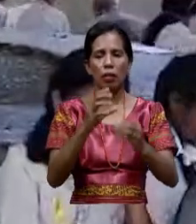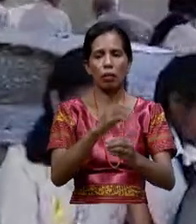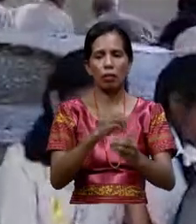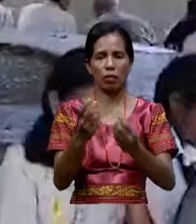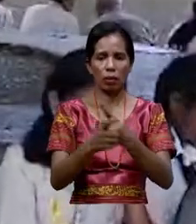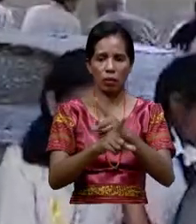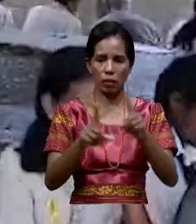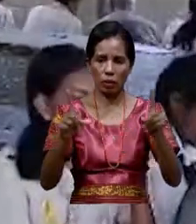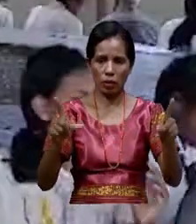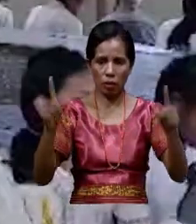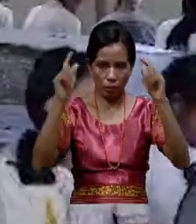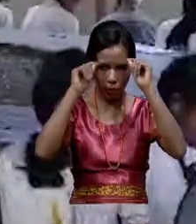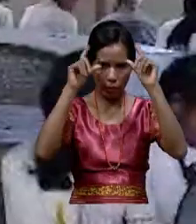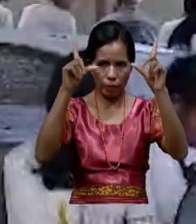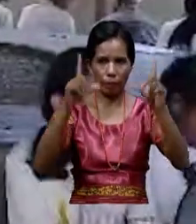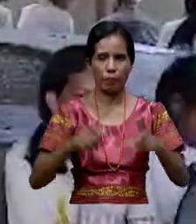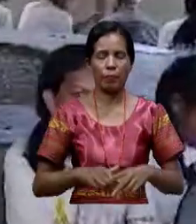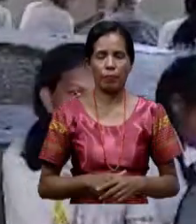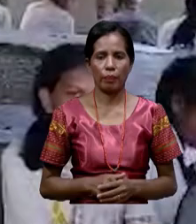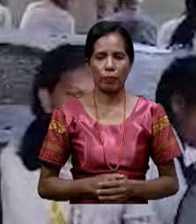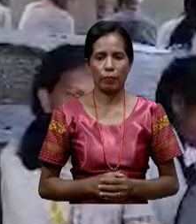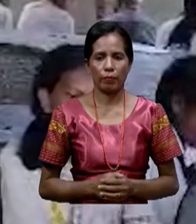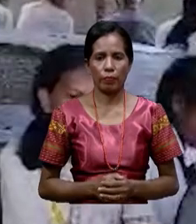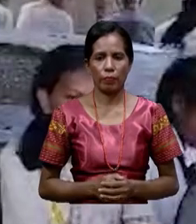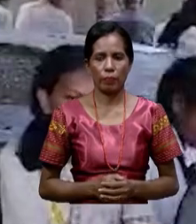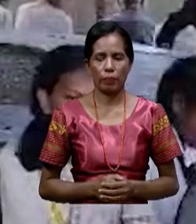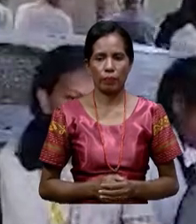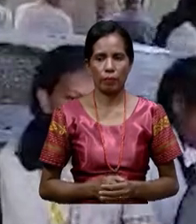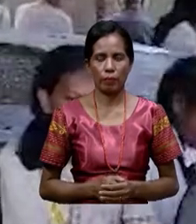libertação Timor-Leste. Você já fez esse livro?